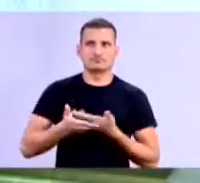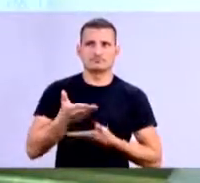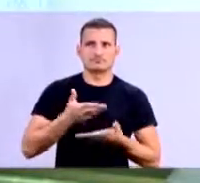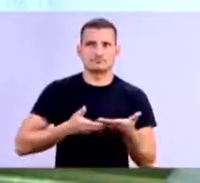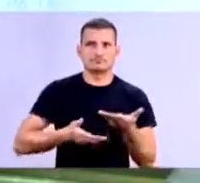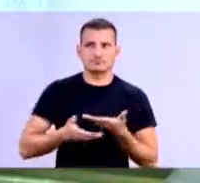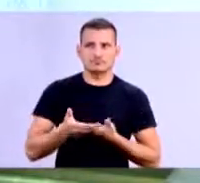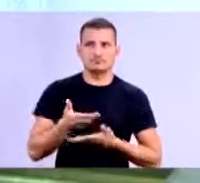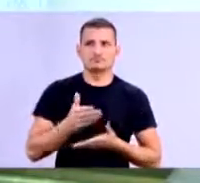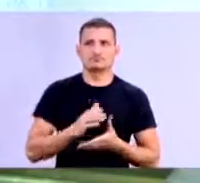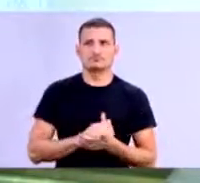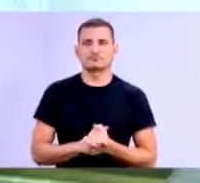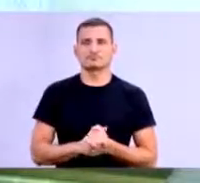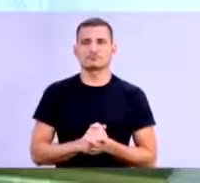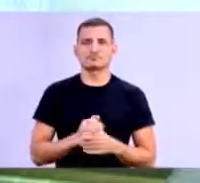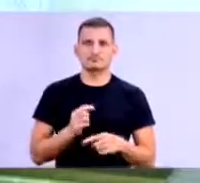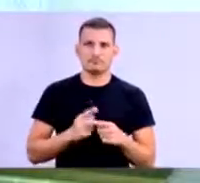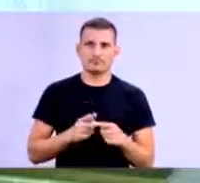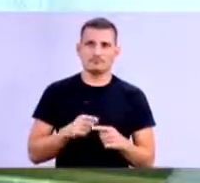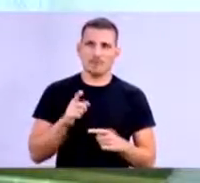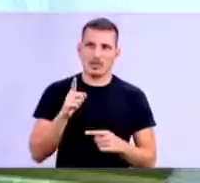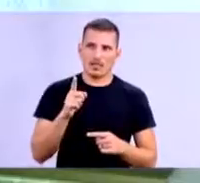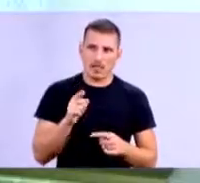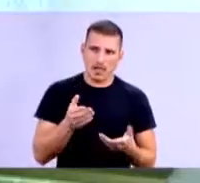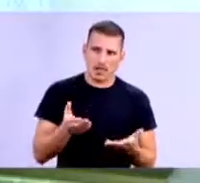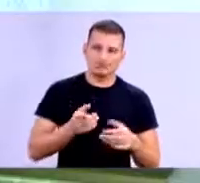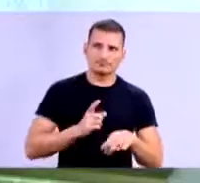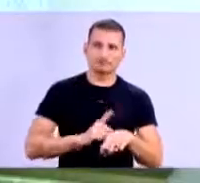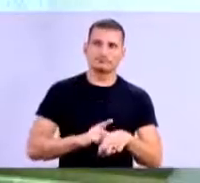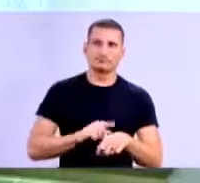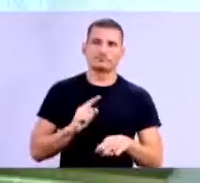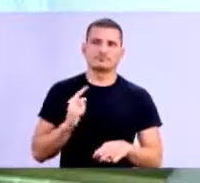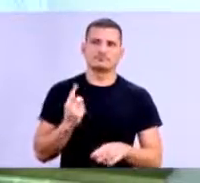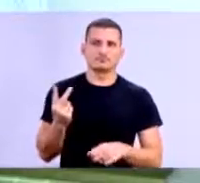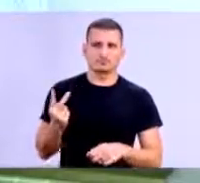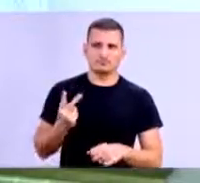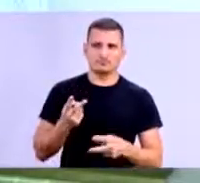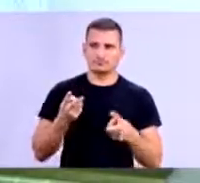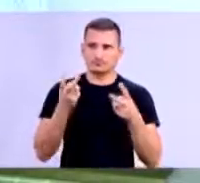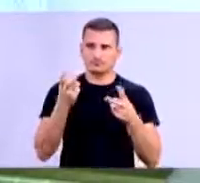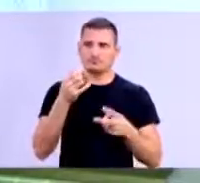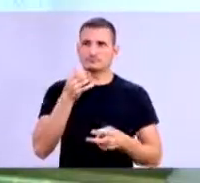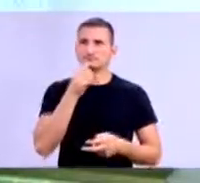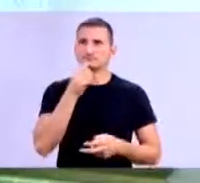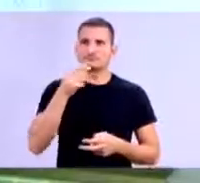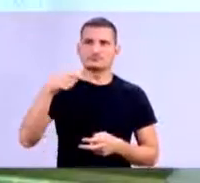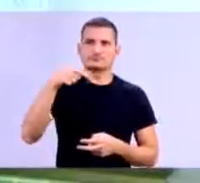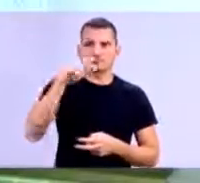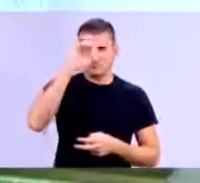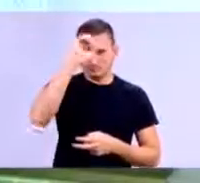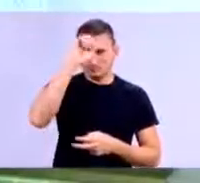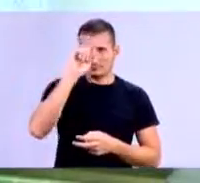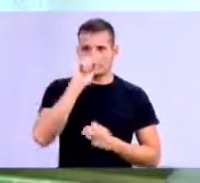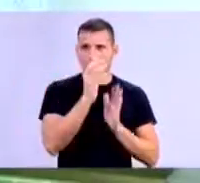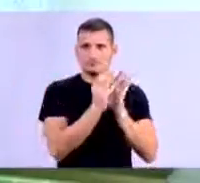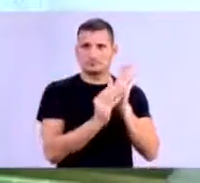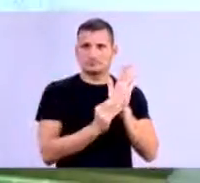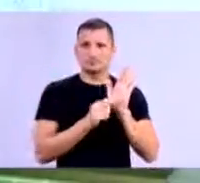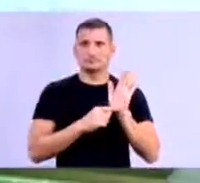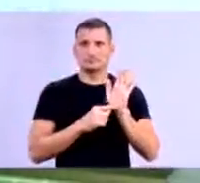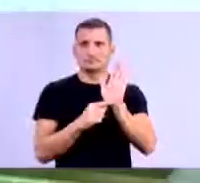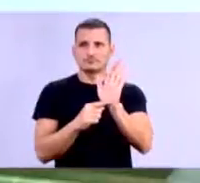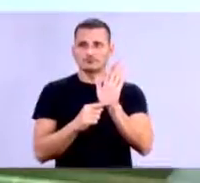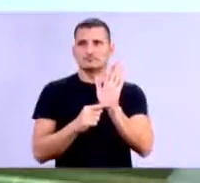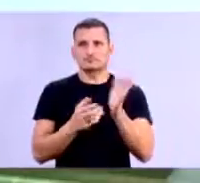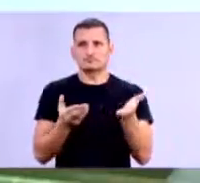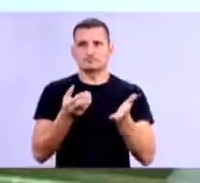de vocês, porque é neste momento que nós percebemos se vocês realmente aprenderam o que nós apresentamos aqui. É muito bom